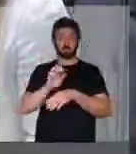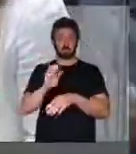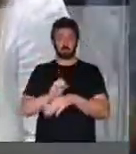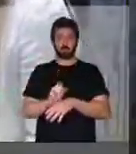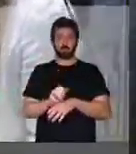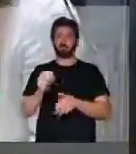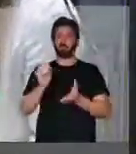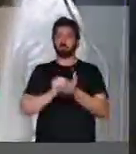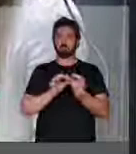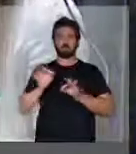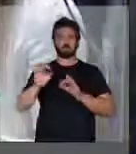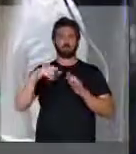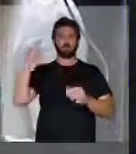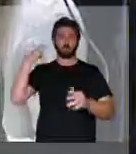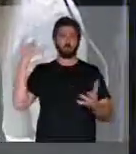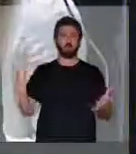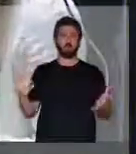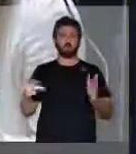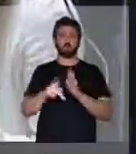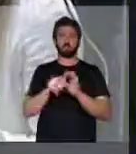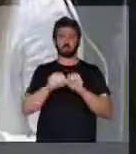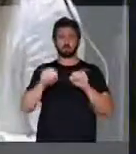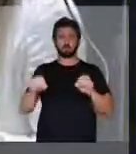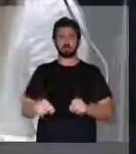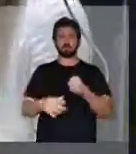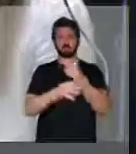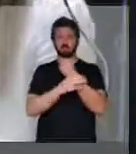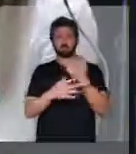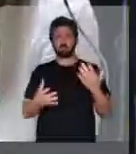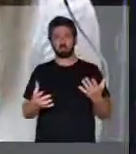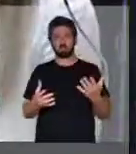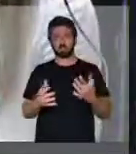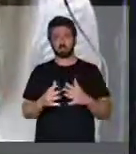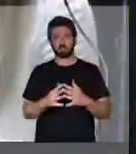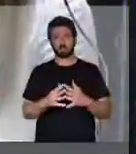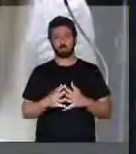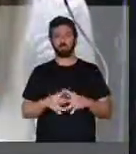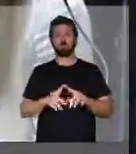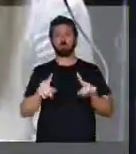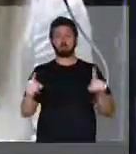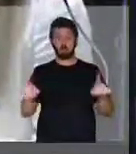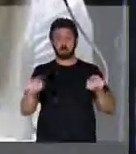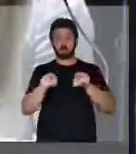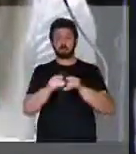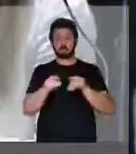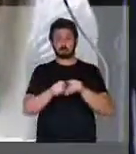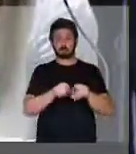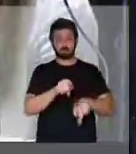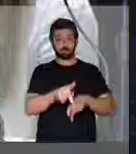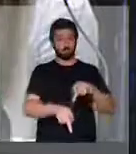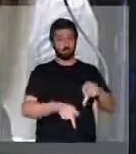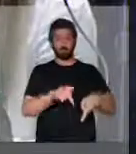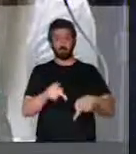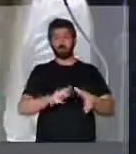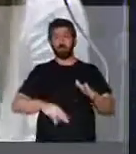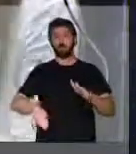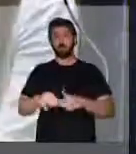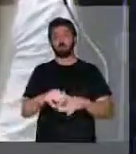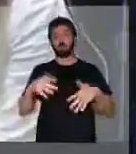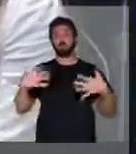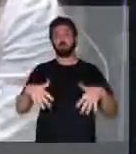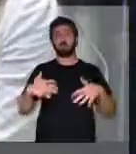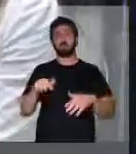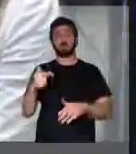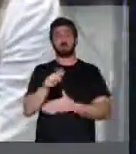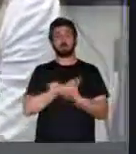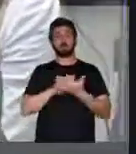de descontrole total do sistema de segurança. Ao mesmo tempo, a população totalmente desprovida